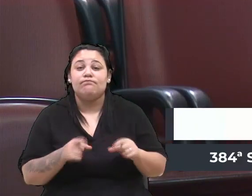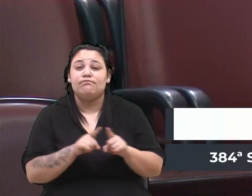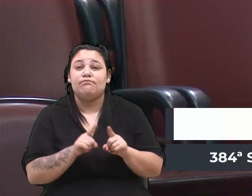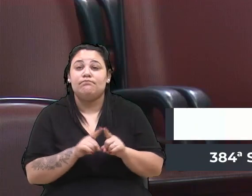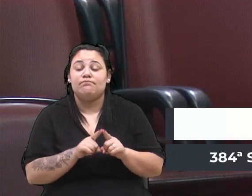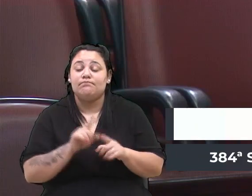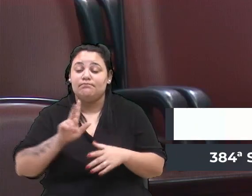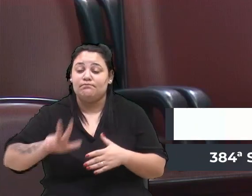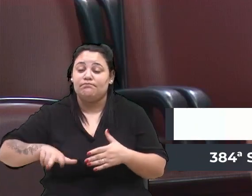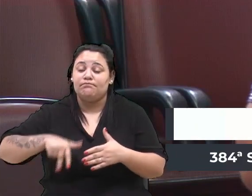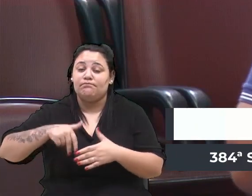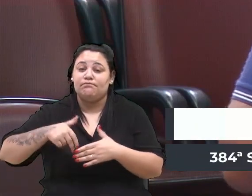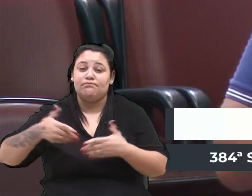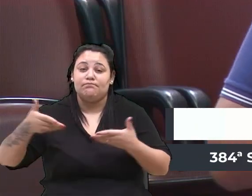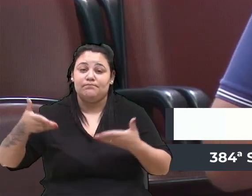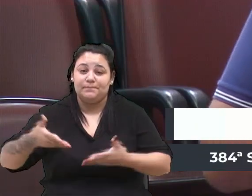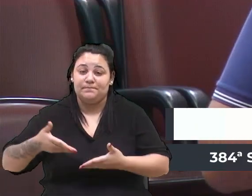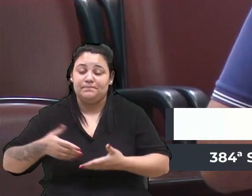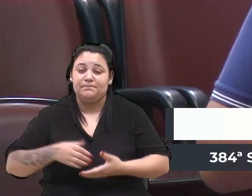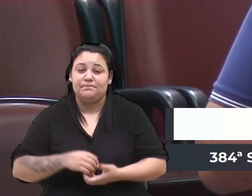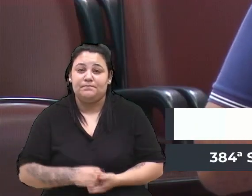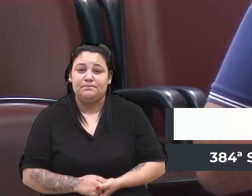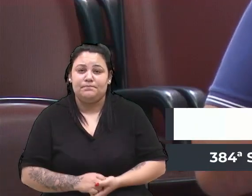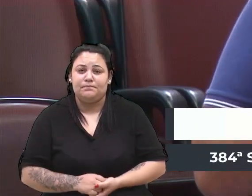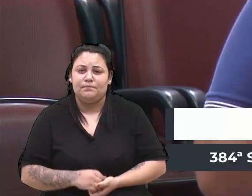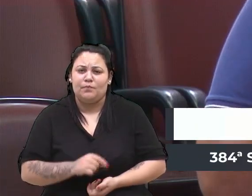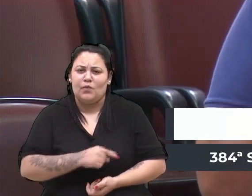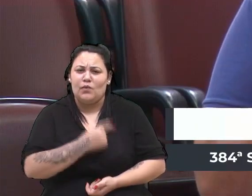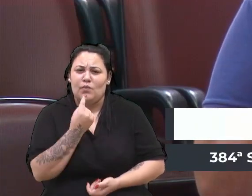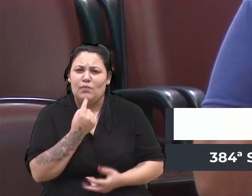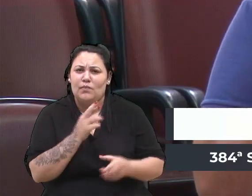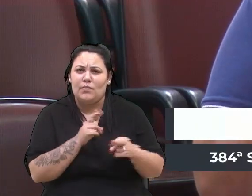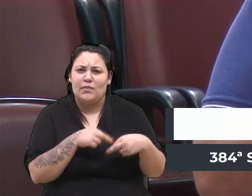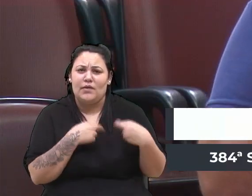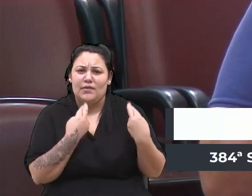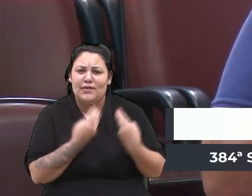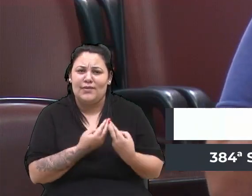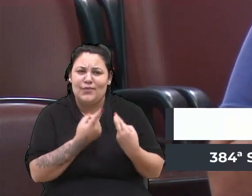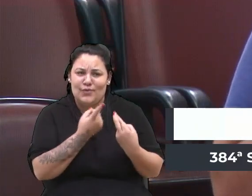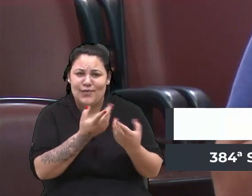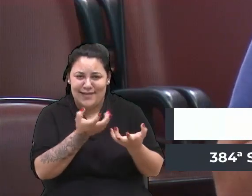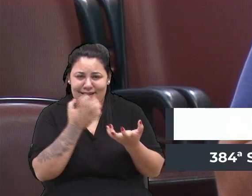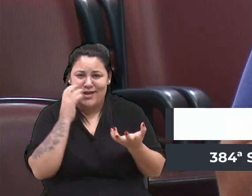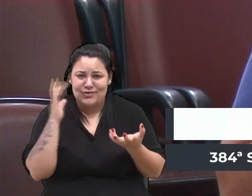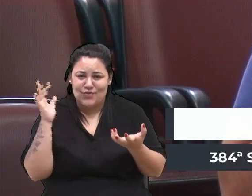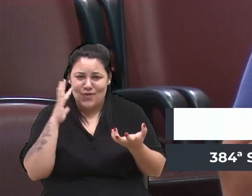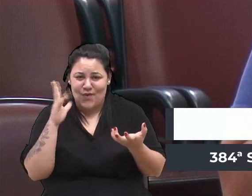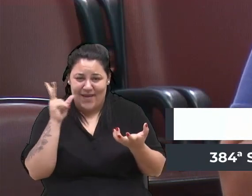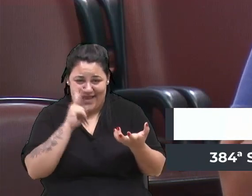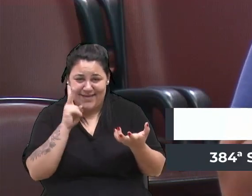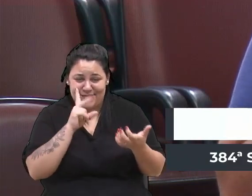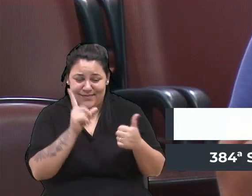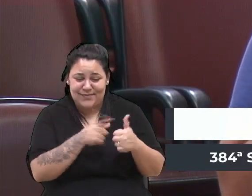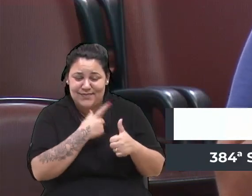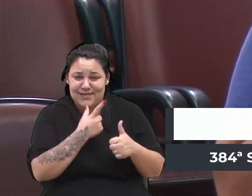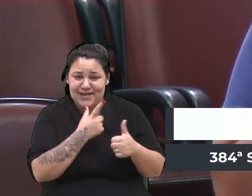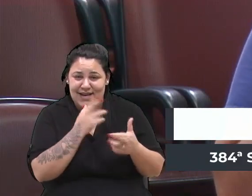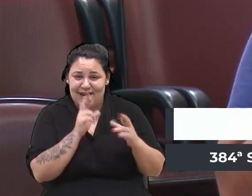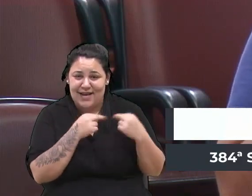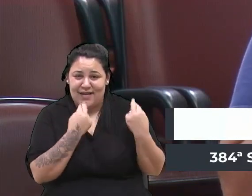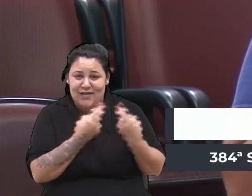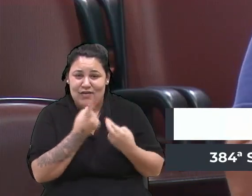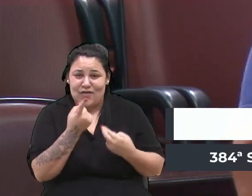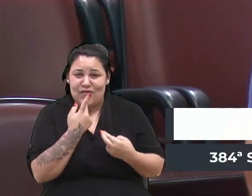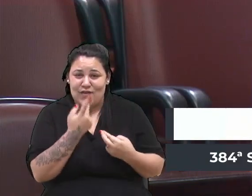tribuna agora. Numa reunião que o senhor tanto sonhou, eu me lembro a primeira reunião que nós temos na sala de leitura, o senhor dizia assim, esse ano eu quero